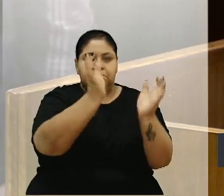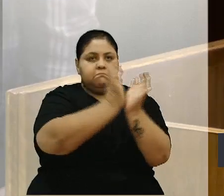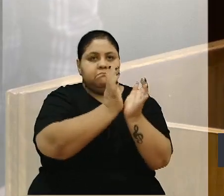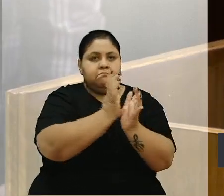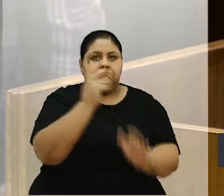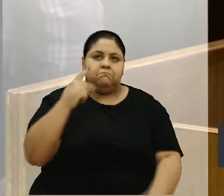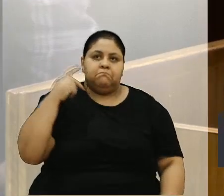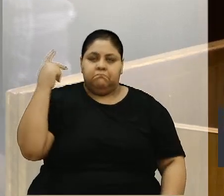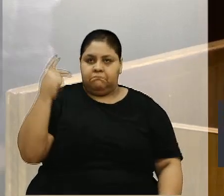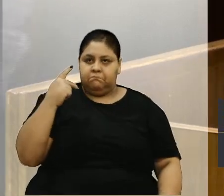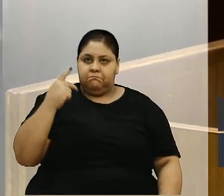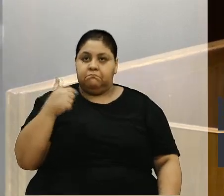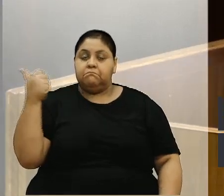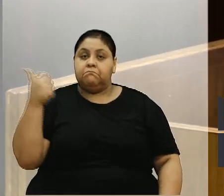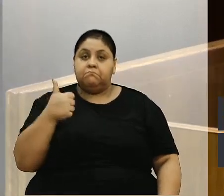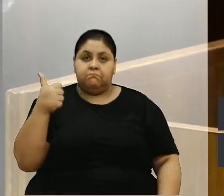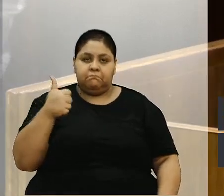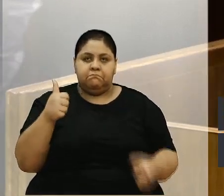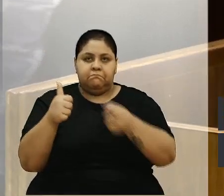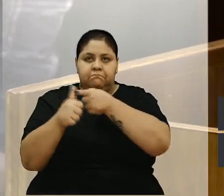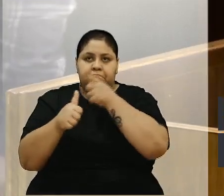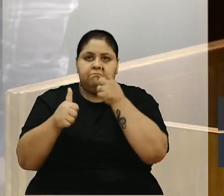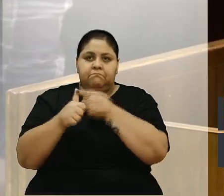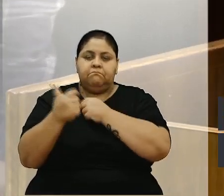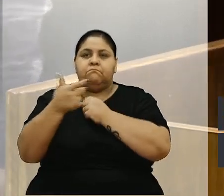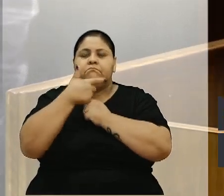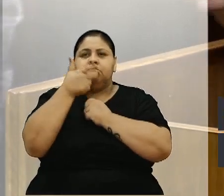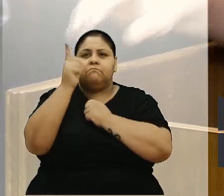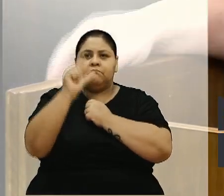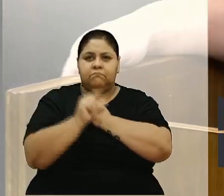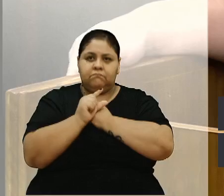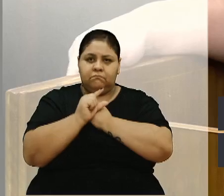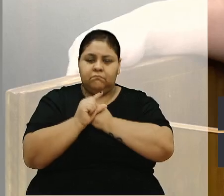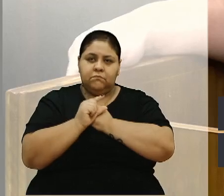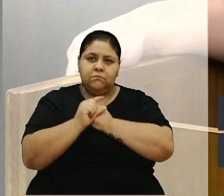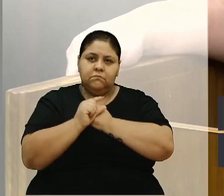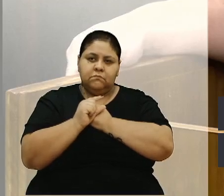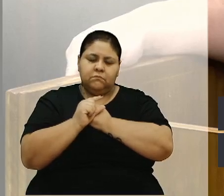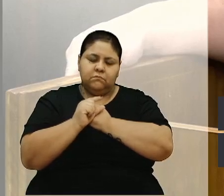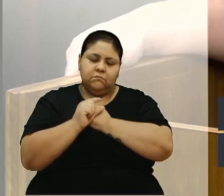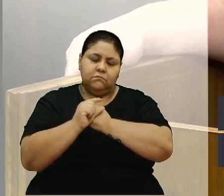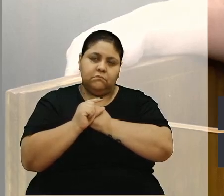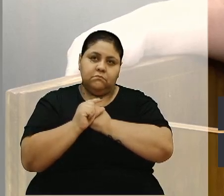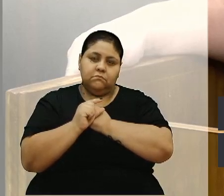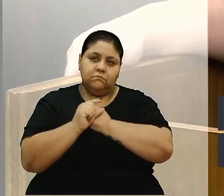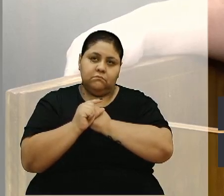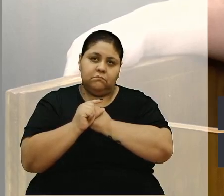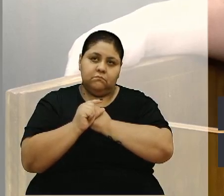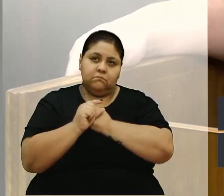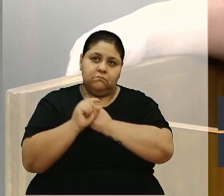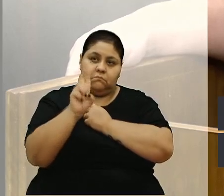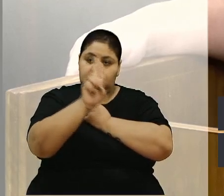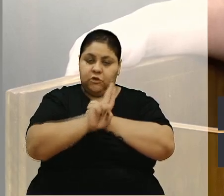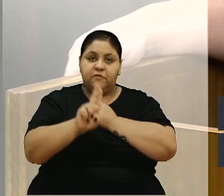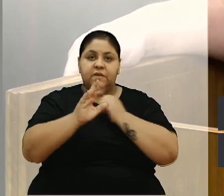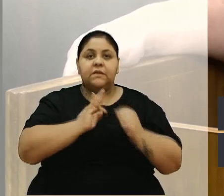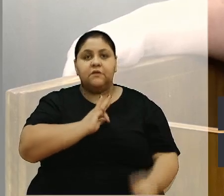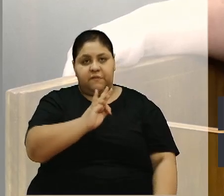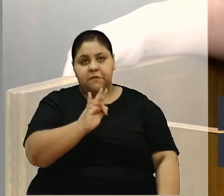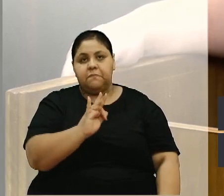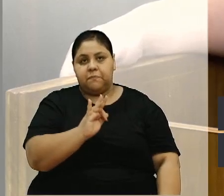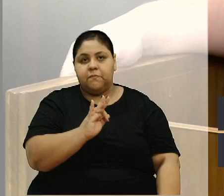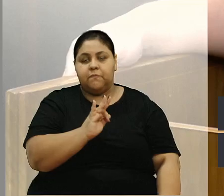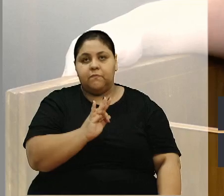vereadores. Primeiramente, vou falar um pouquinho sobre essa situação da Universidade Federal, né? Que